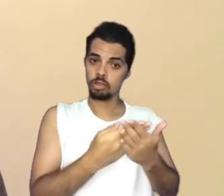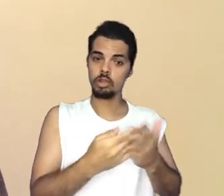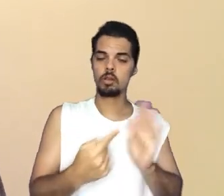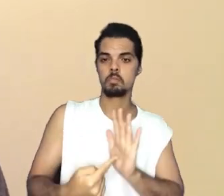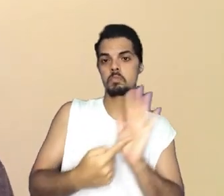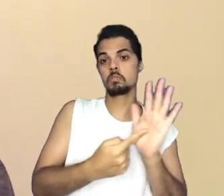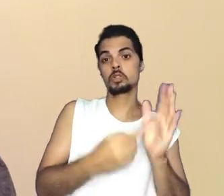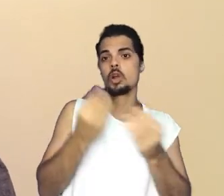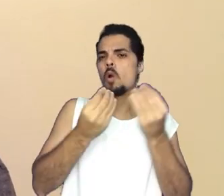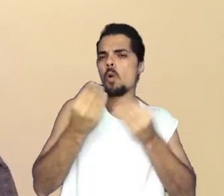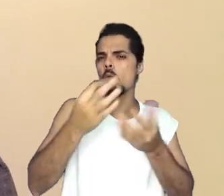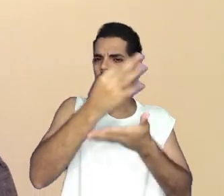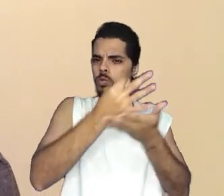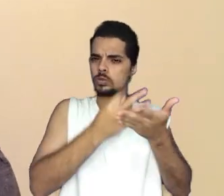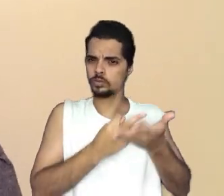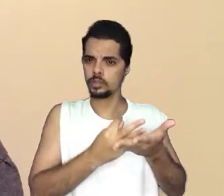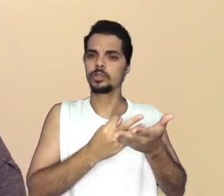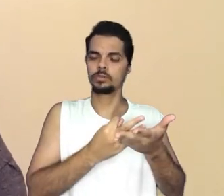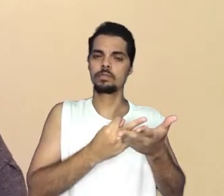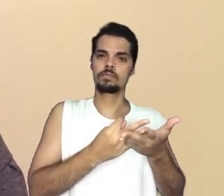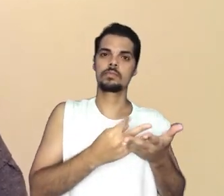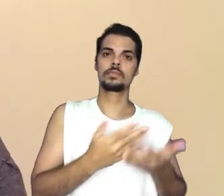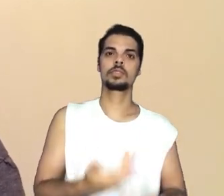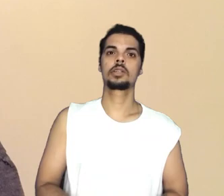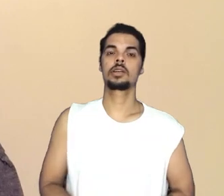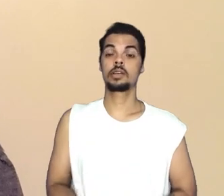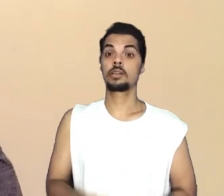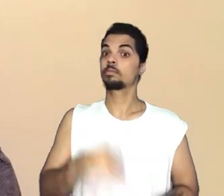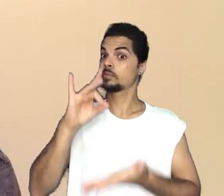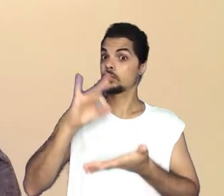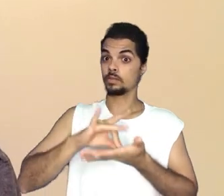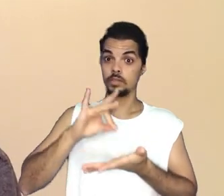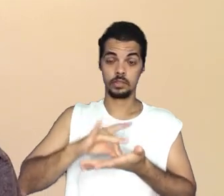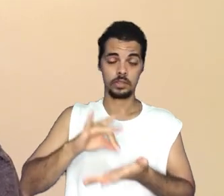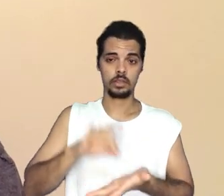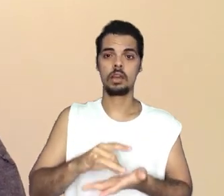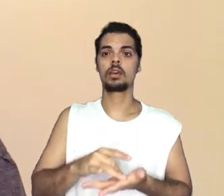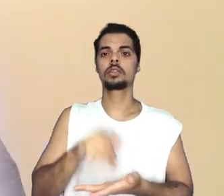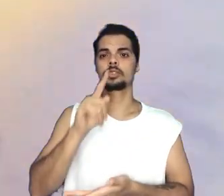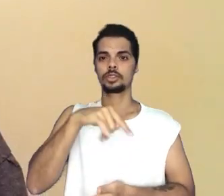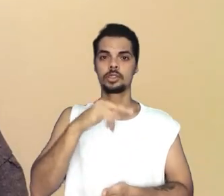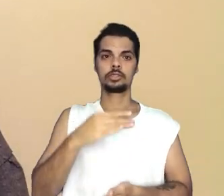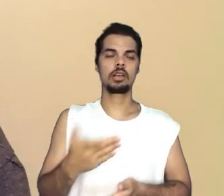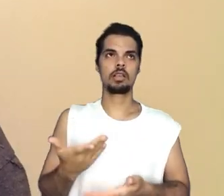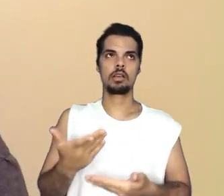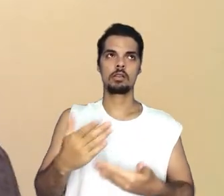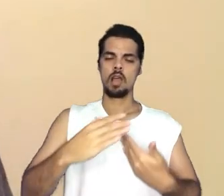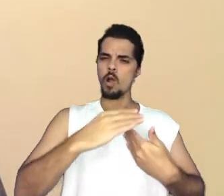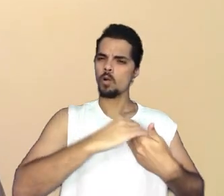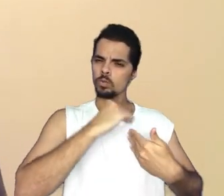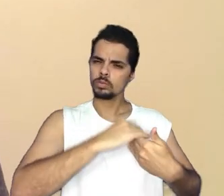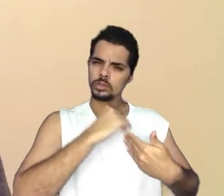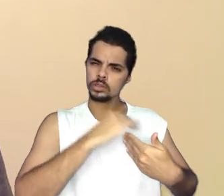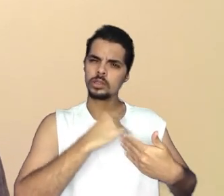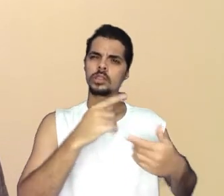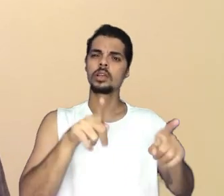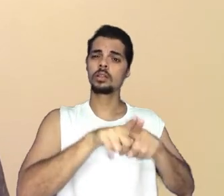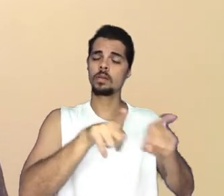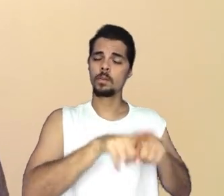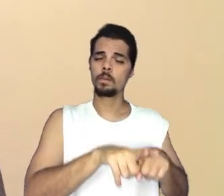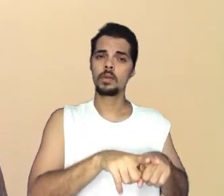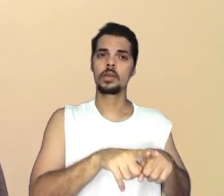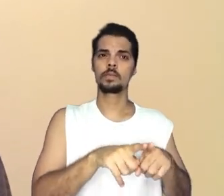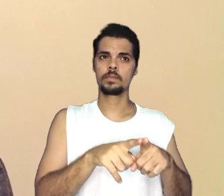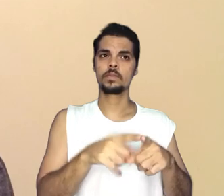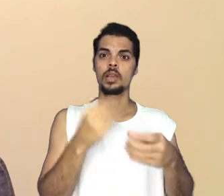Lembrando que, assim, no final do texto, a professora Vilma, ela ainda faz algumas sugestões, né,